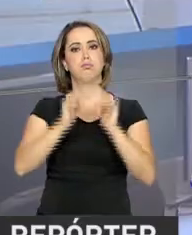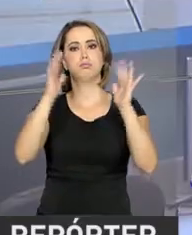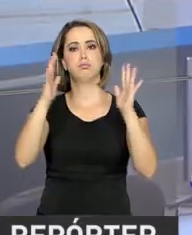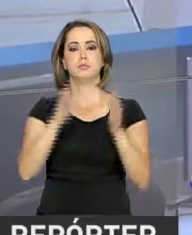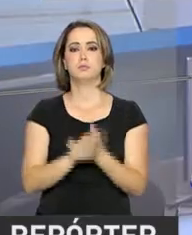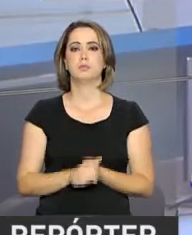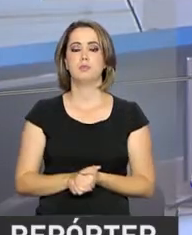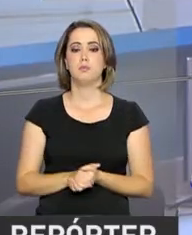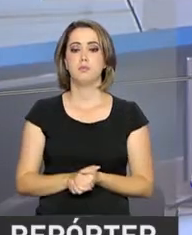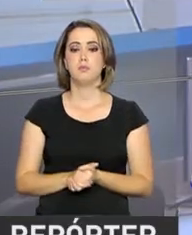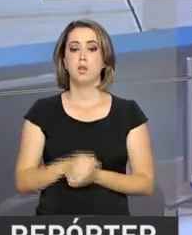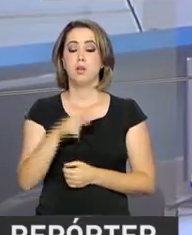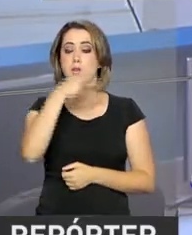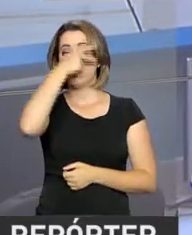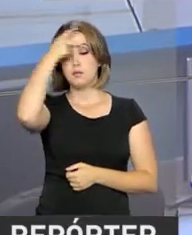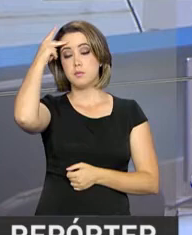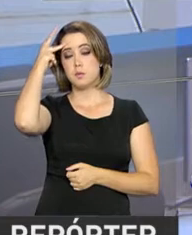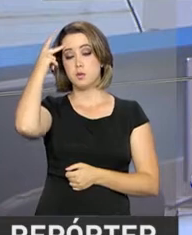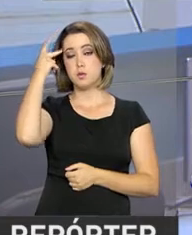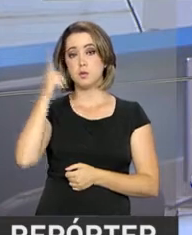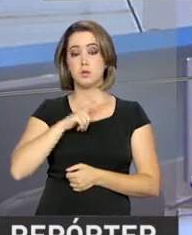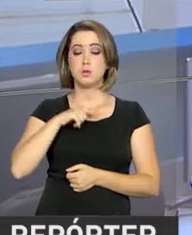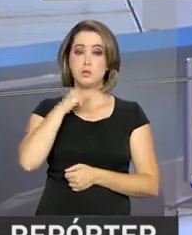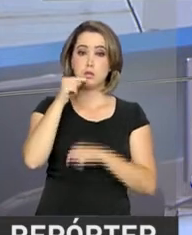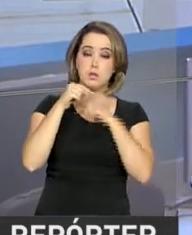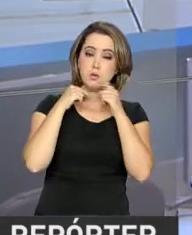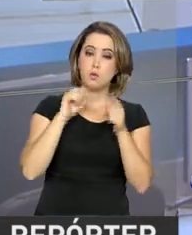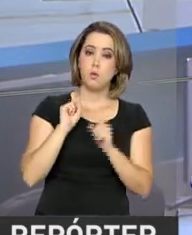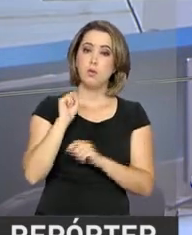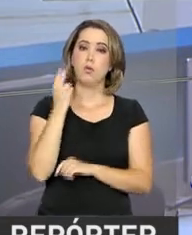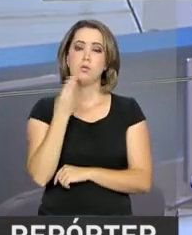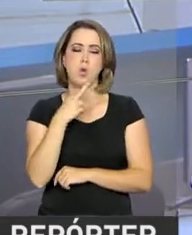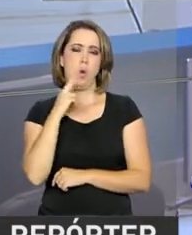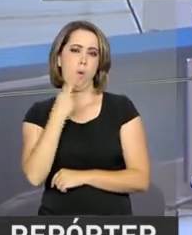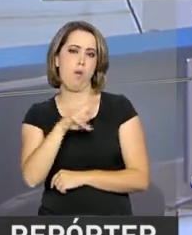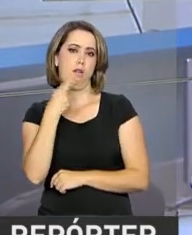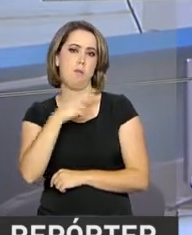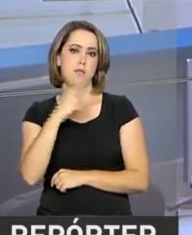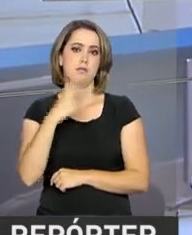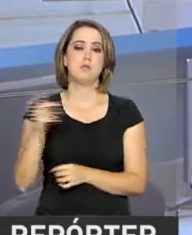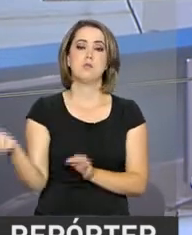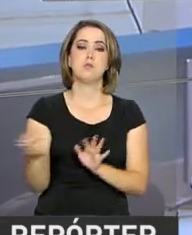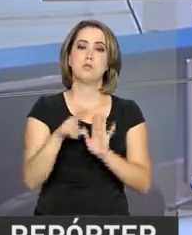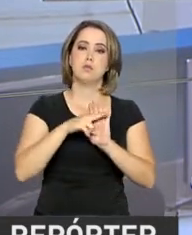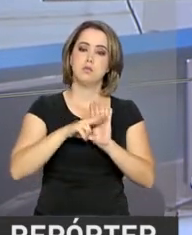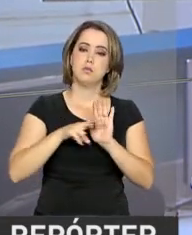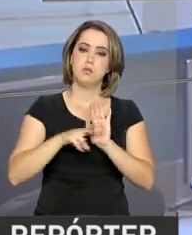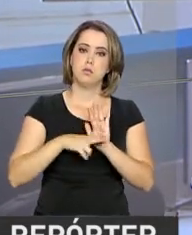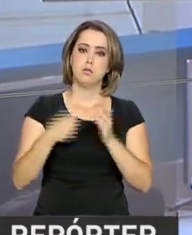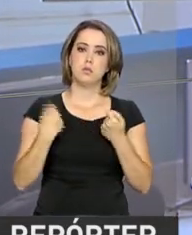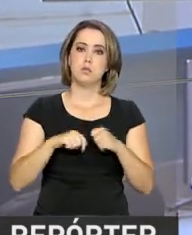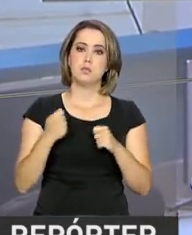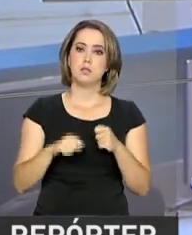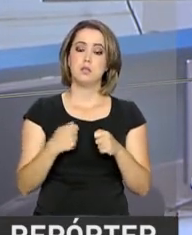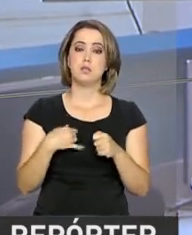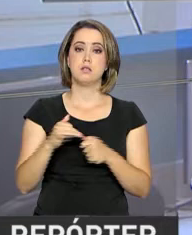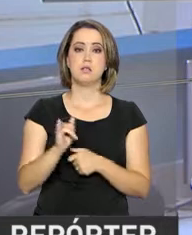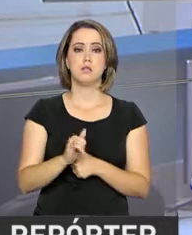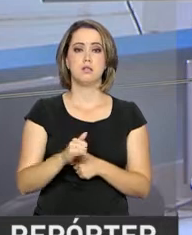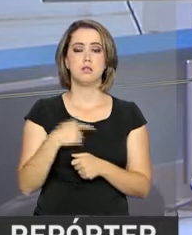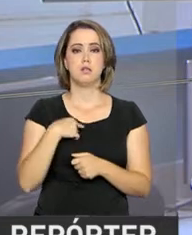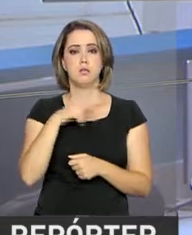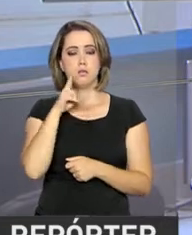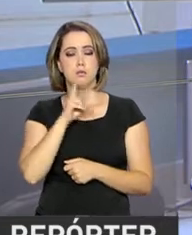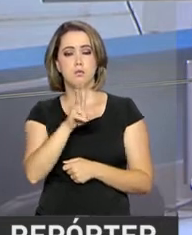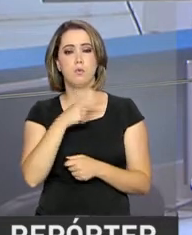e os consumidores que tiverem dúvidas ou reclamações em relação às novas regras devem entrar em contato com as empresas